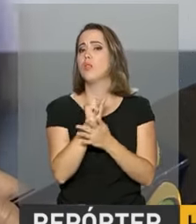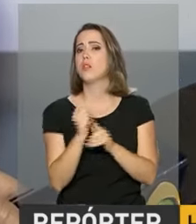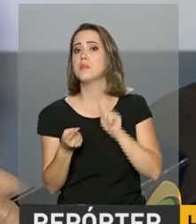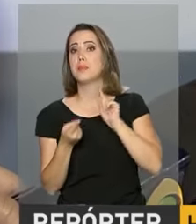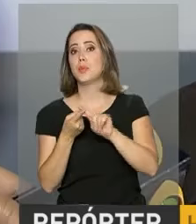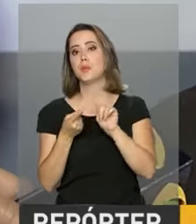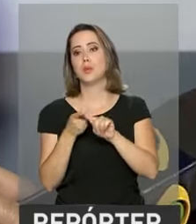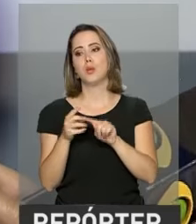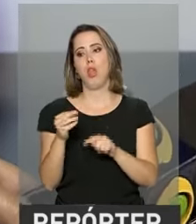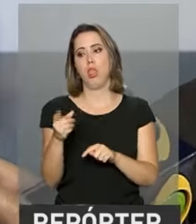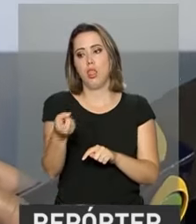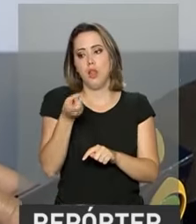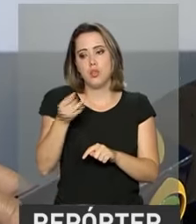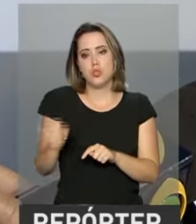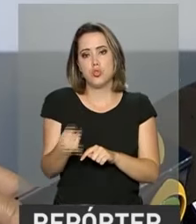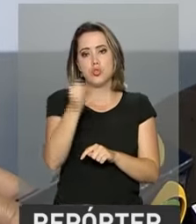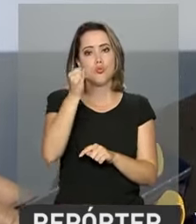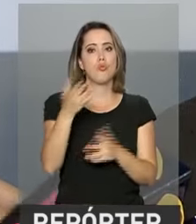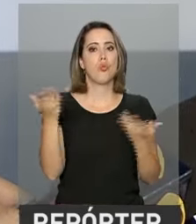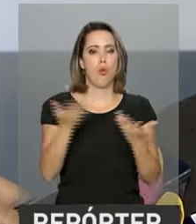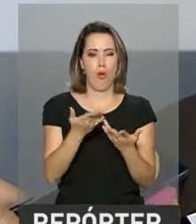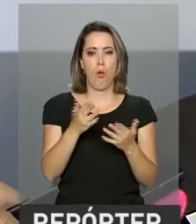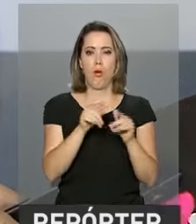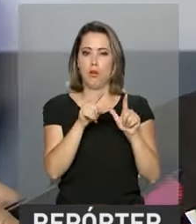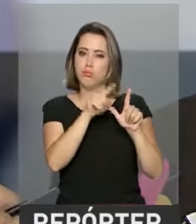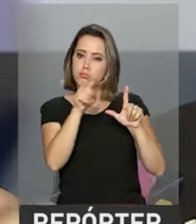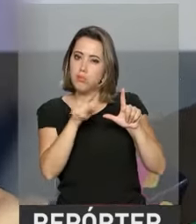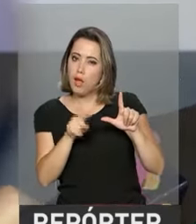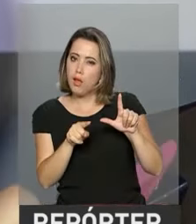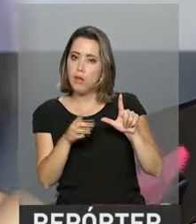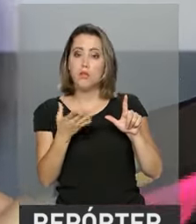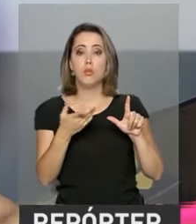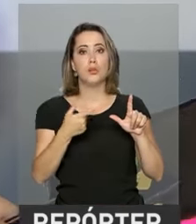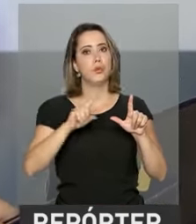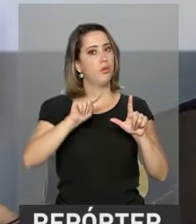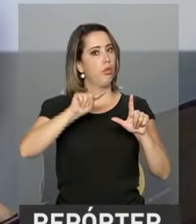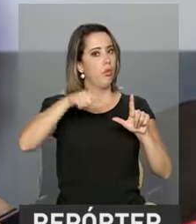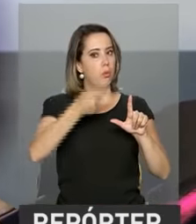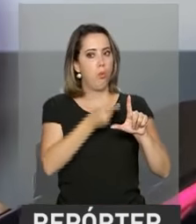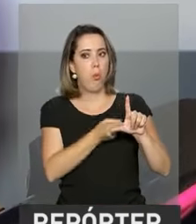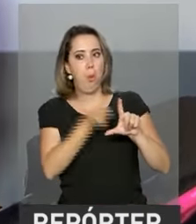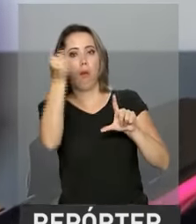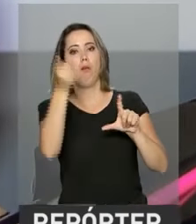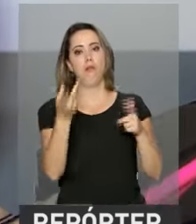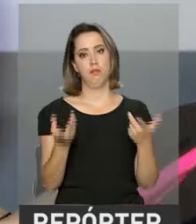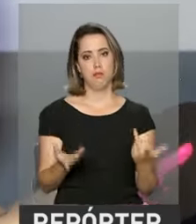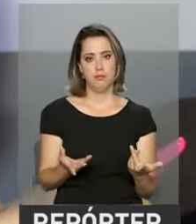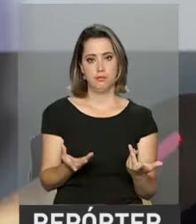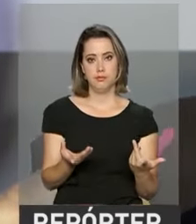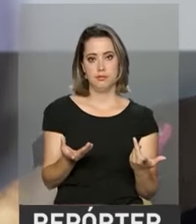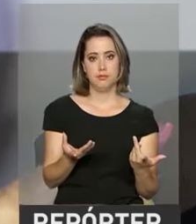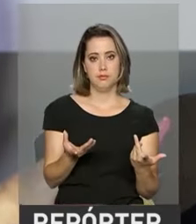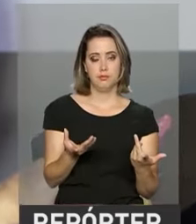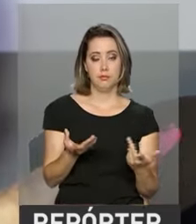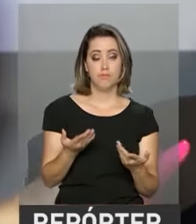juros brasileiras, ao invés de estar caindo como agora, vão voltar a subir fortemente, né?